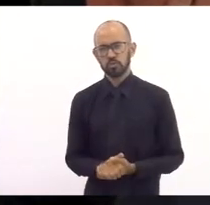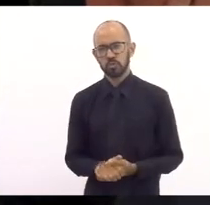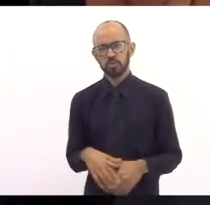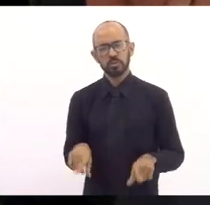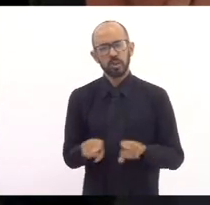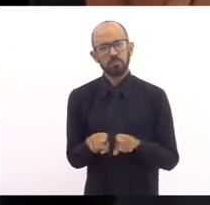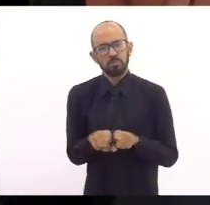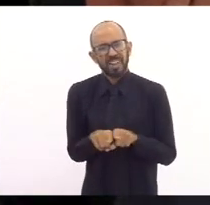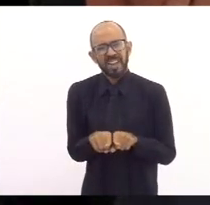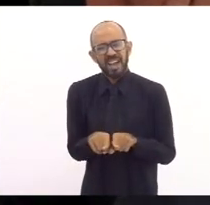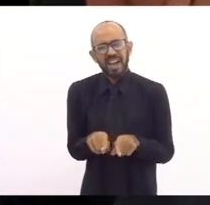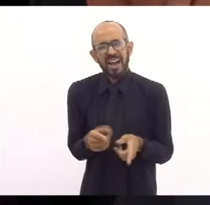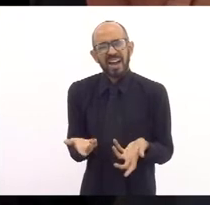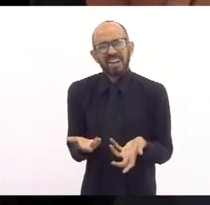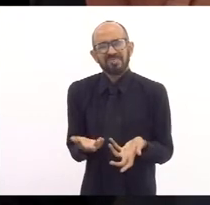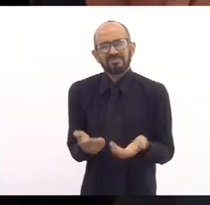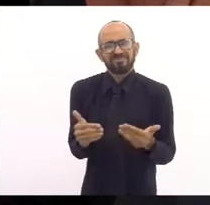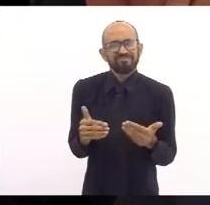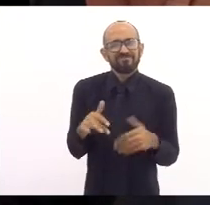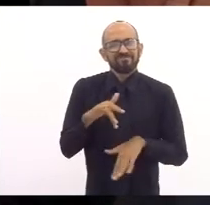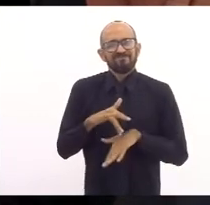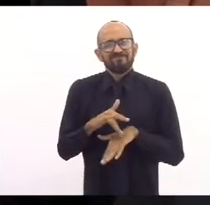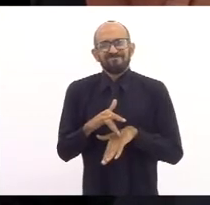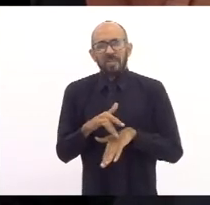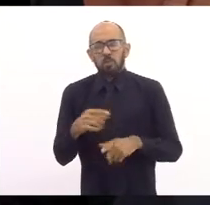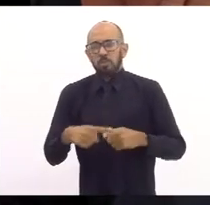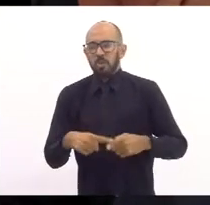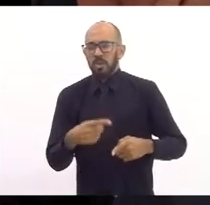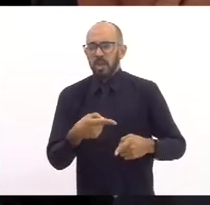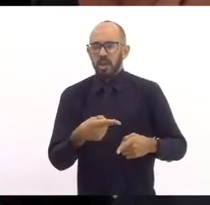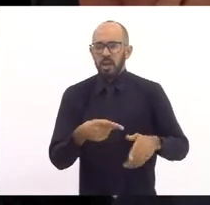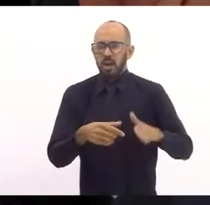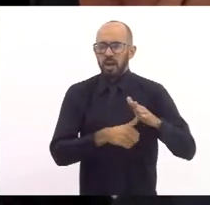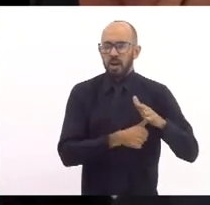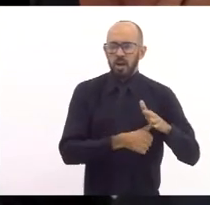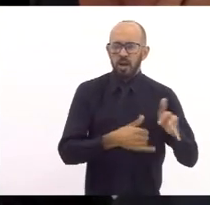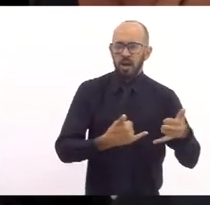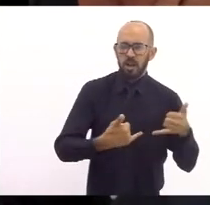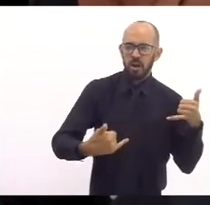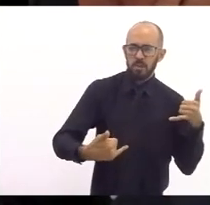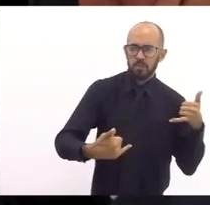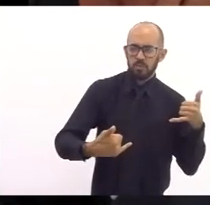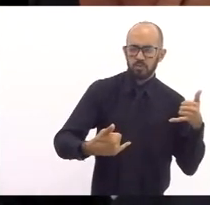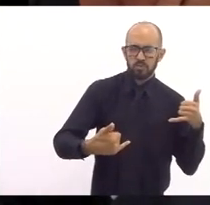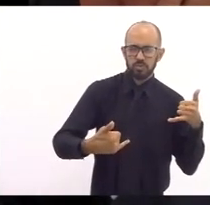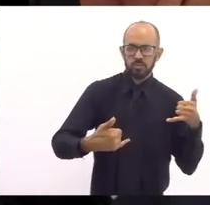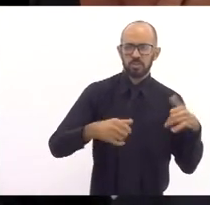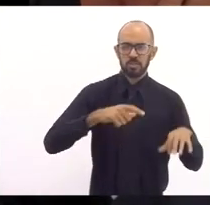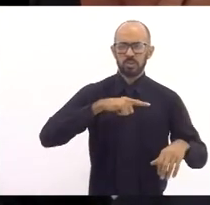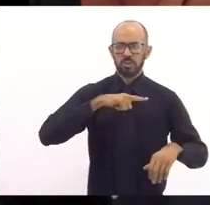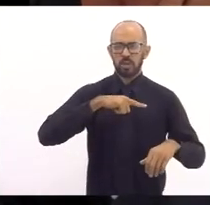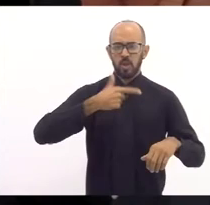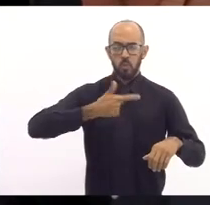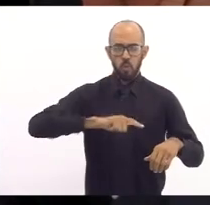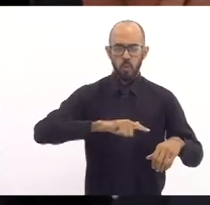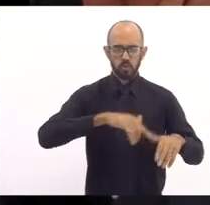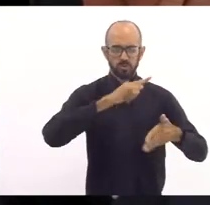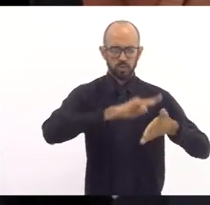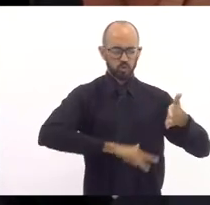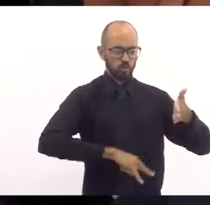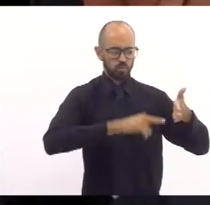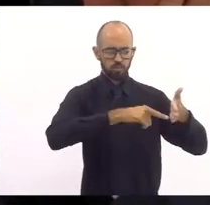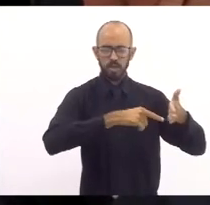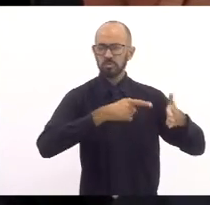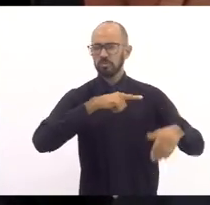muito grande é no sentido de o furto de cabos e... O outro lado, que são as ocorrências, indicarem